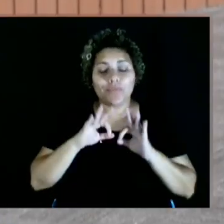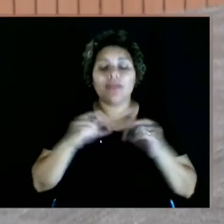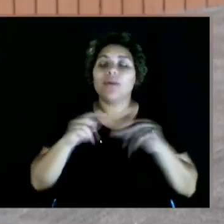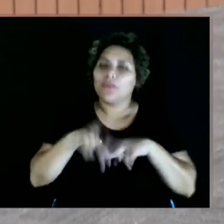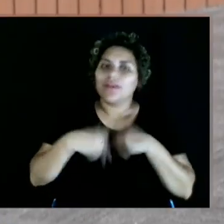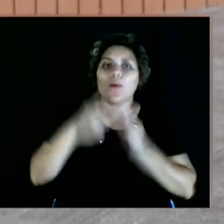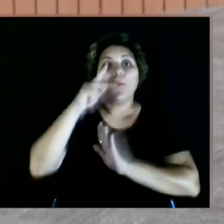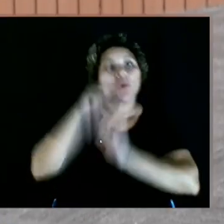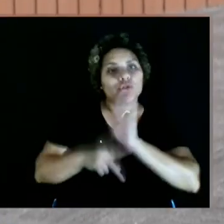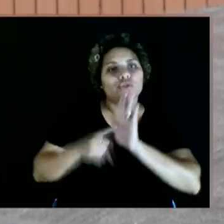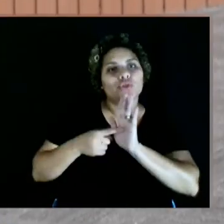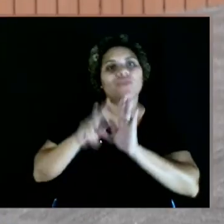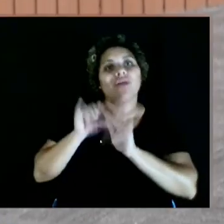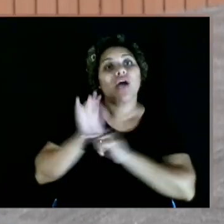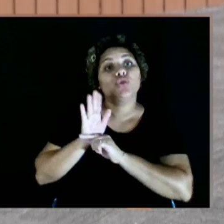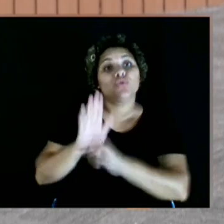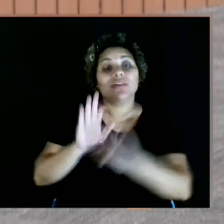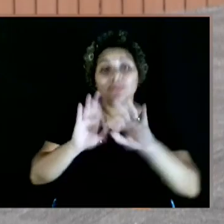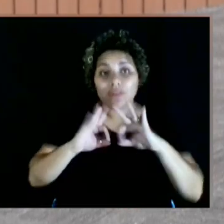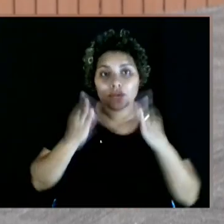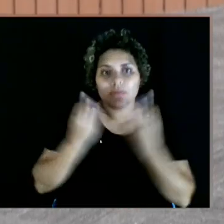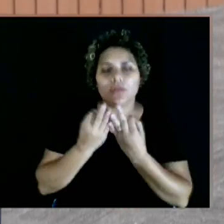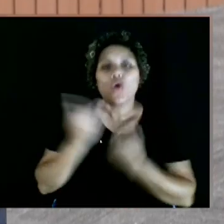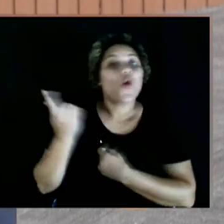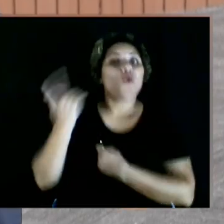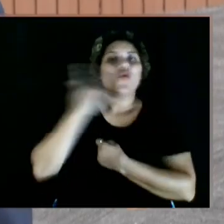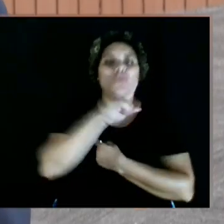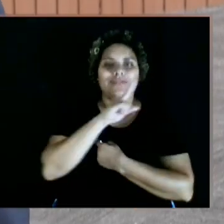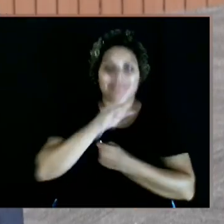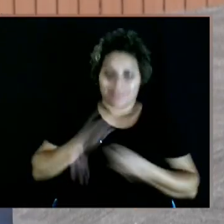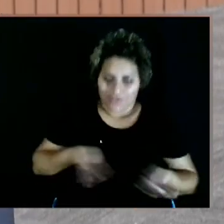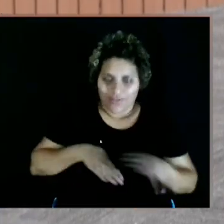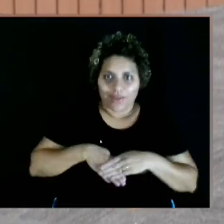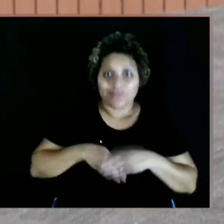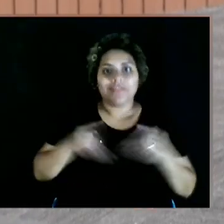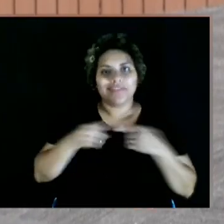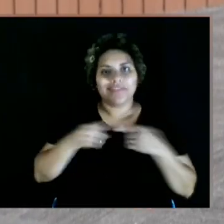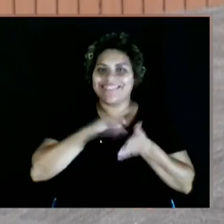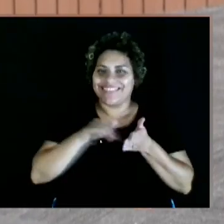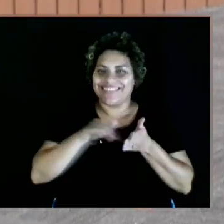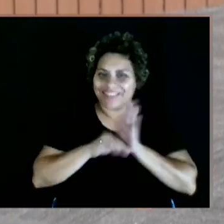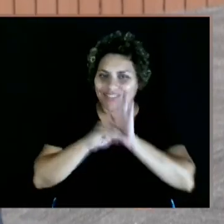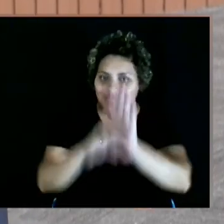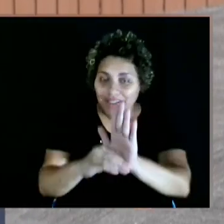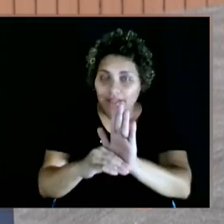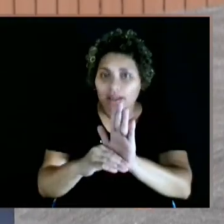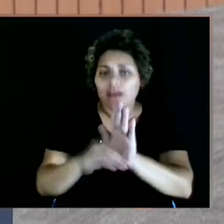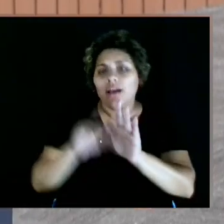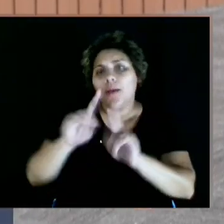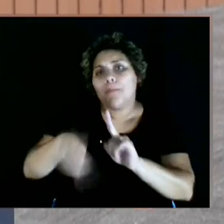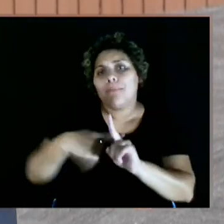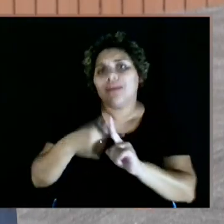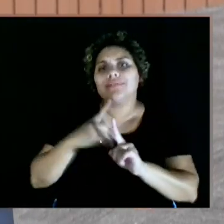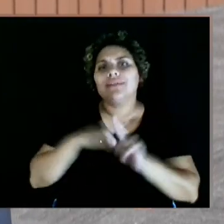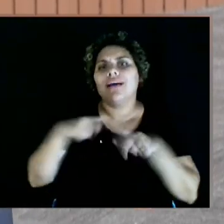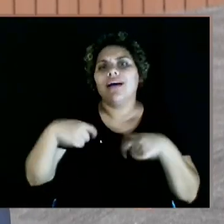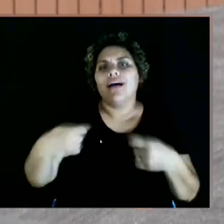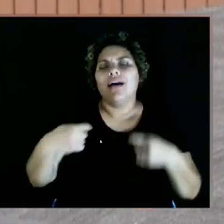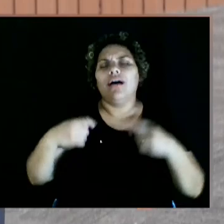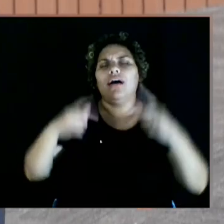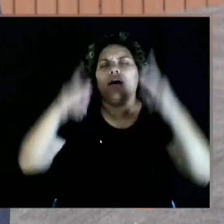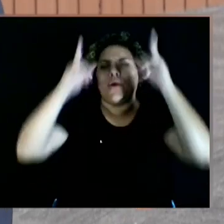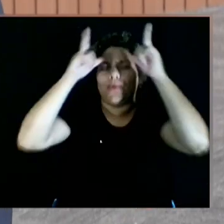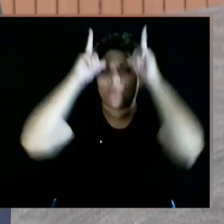essa família a obter essa fralda através da nossa secretaria e vai ter aí um alívio no orçamento do mês que pode